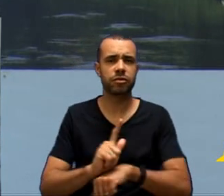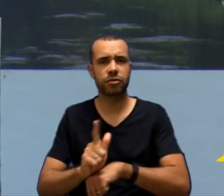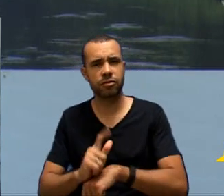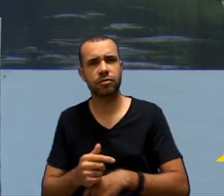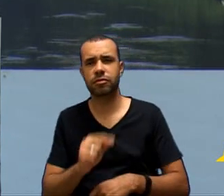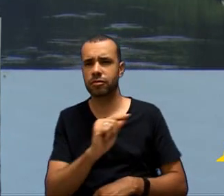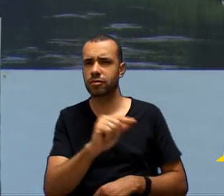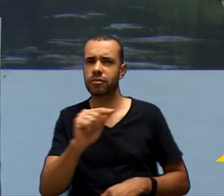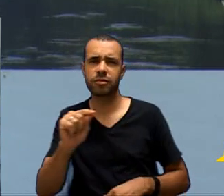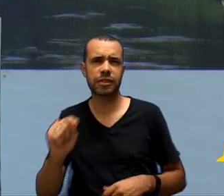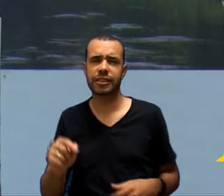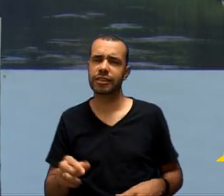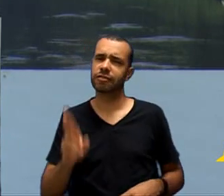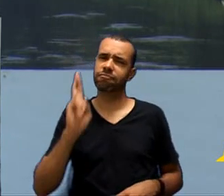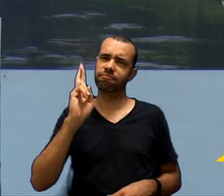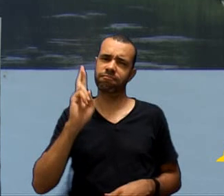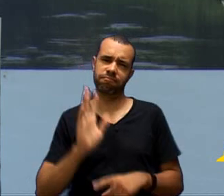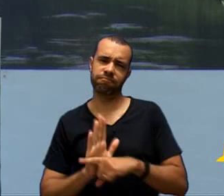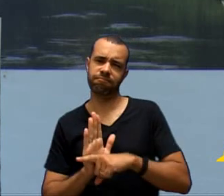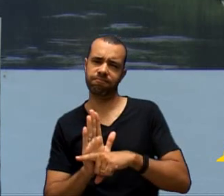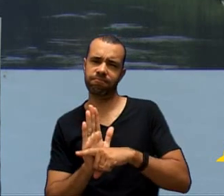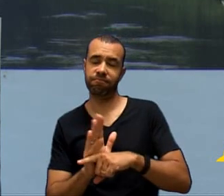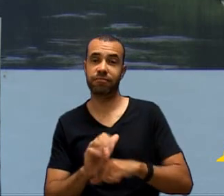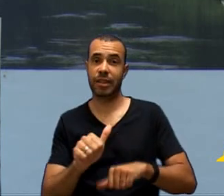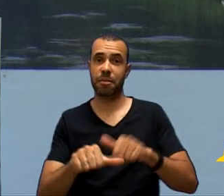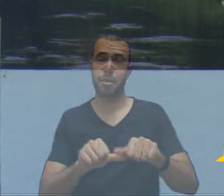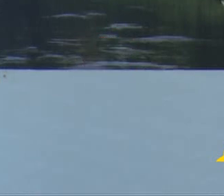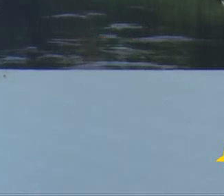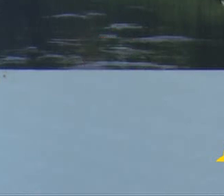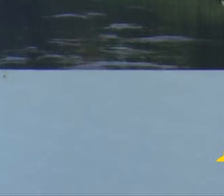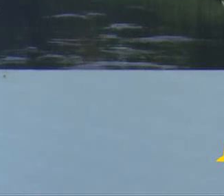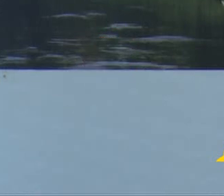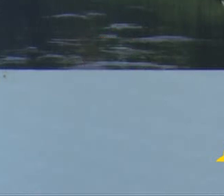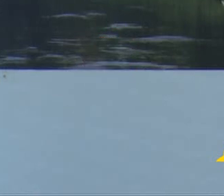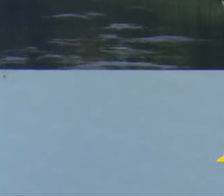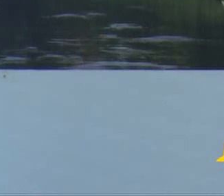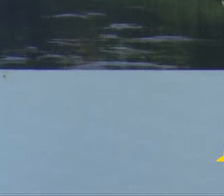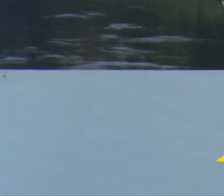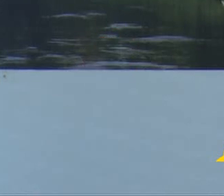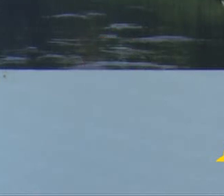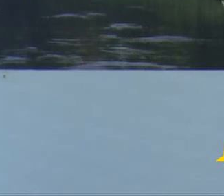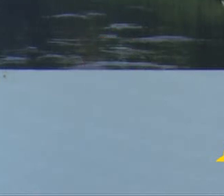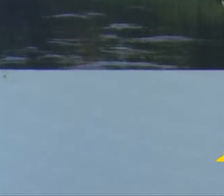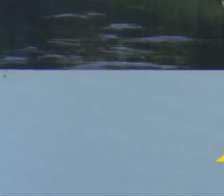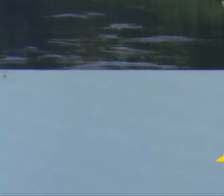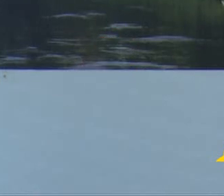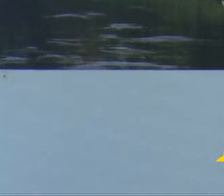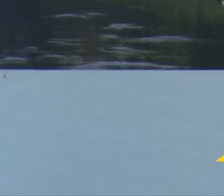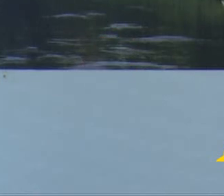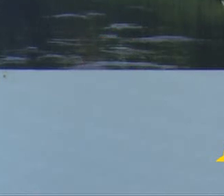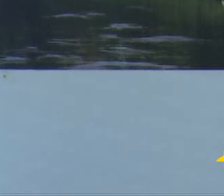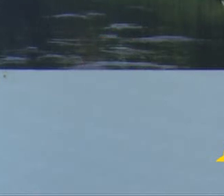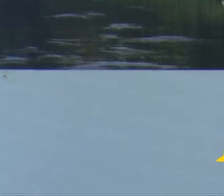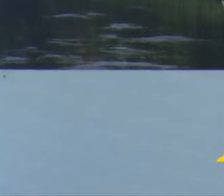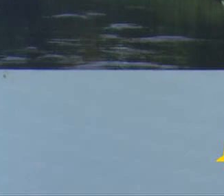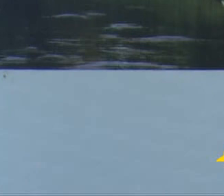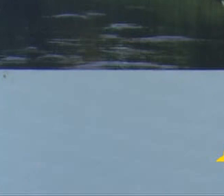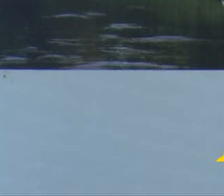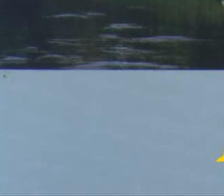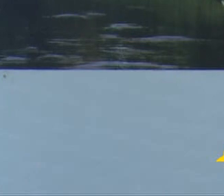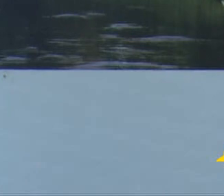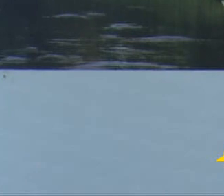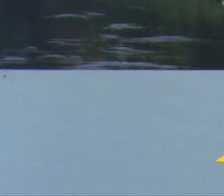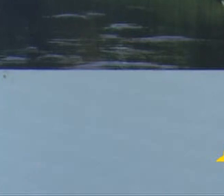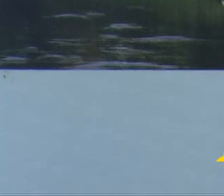são a diferença na vida desses meninos. Continuem sendo melhor do que vocês já são. Equipe gestora, que prazer